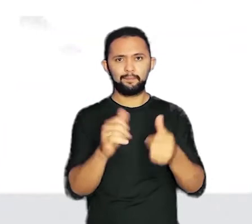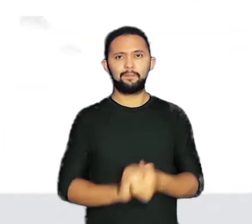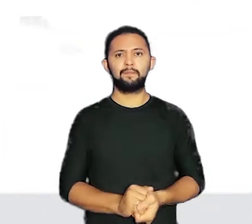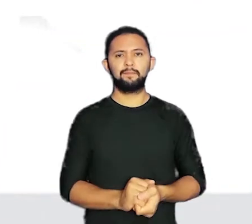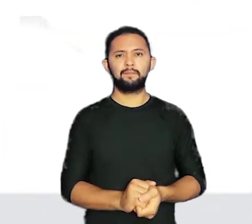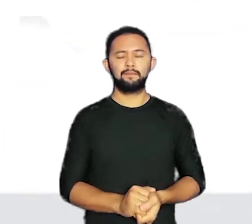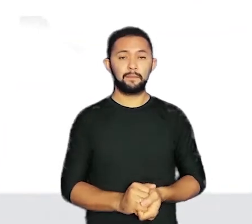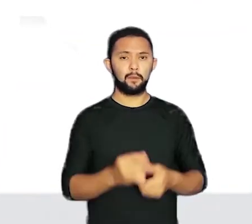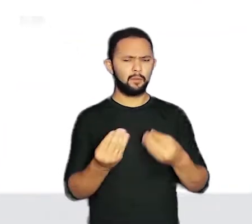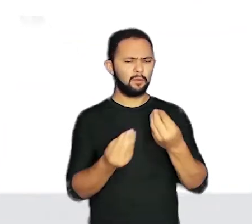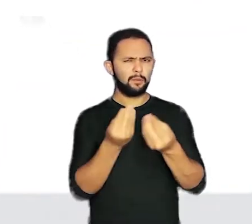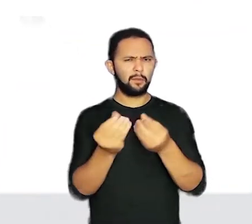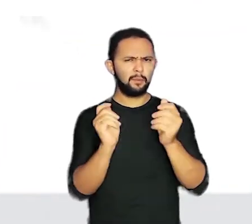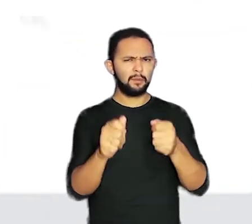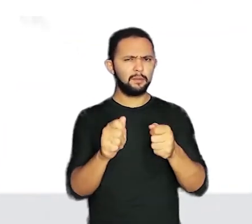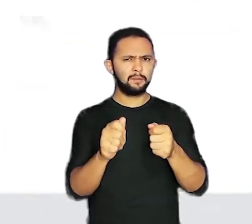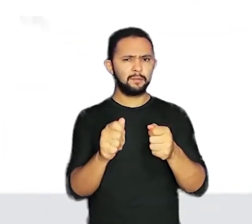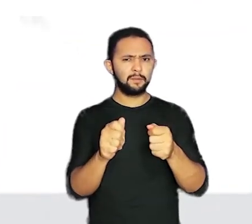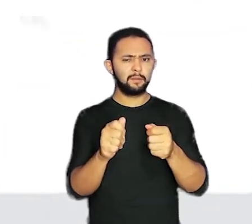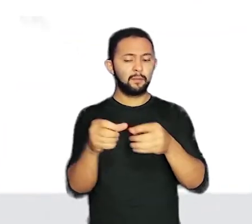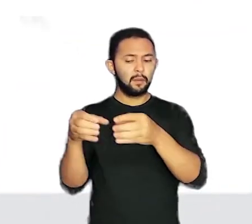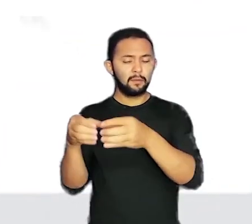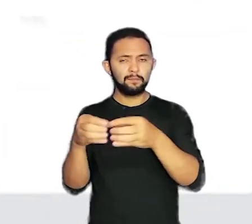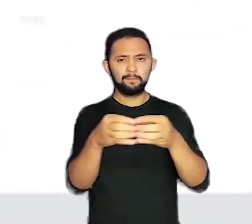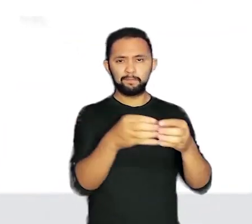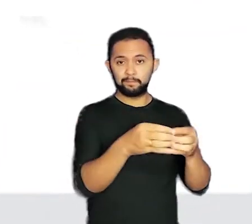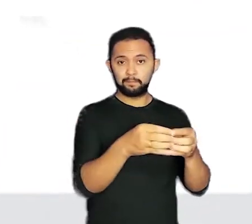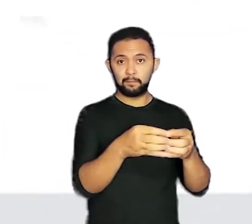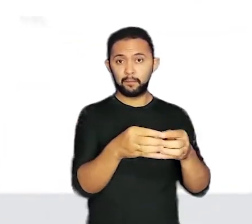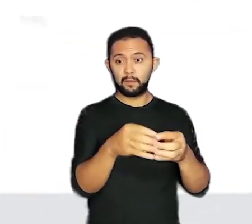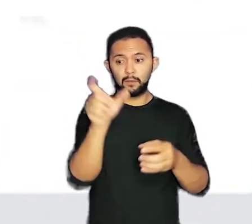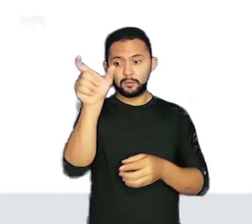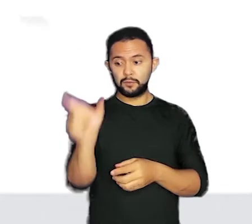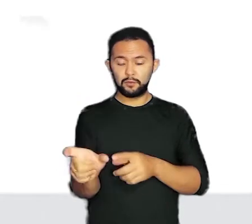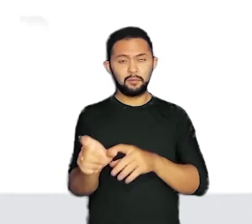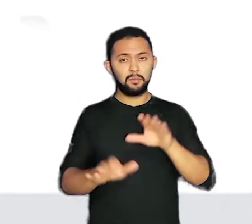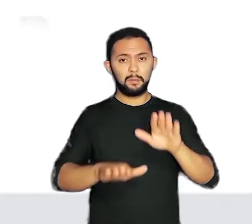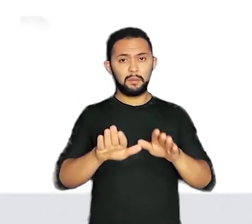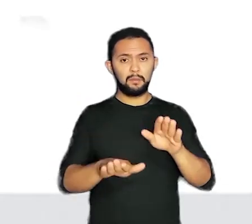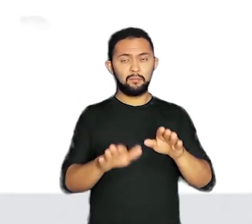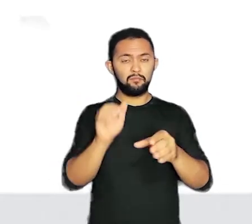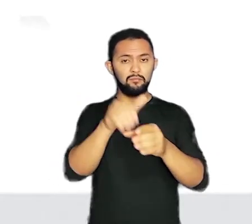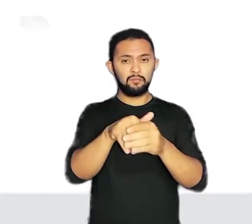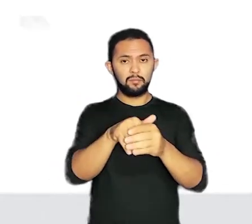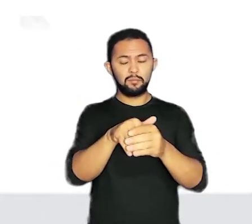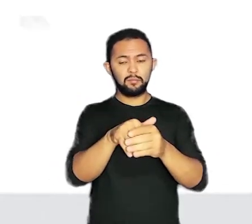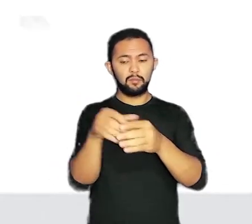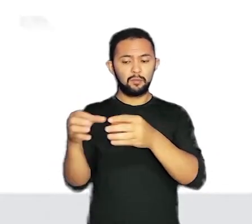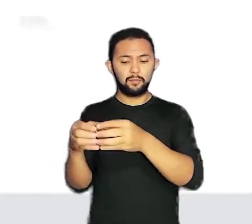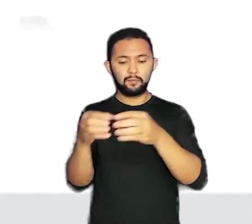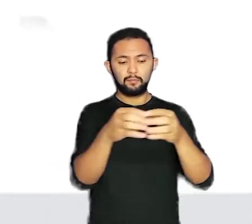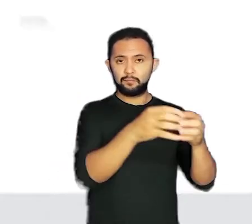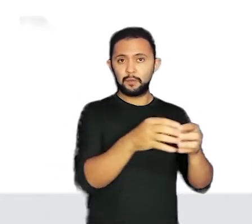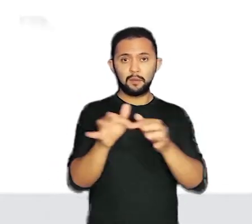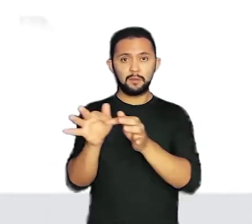aí como é que esse sujeito ele pode ser classificado. O sujeito, dependendo aí da sua classificação, ele pode ser